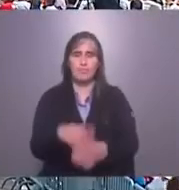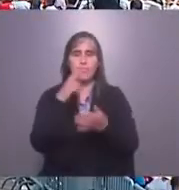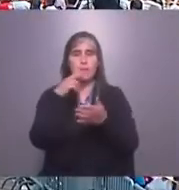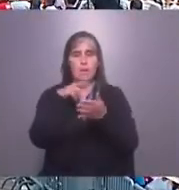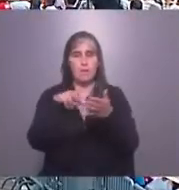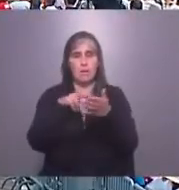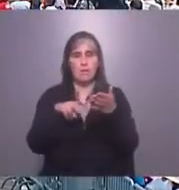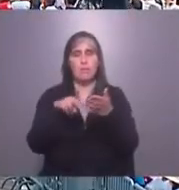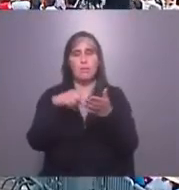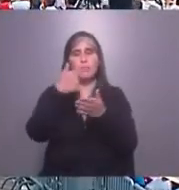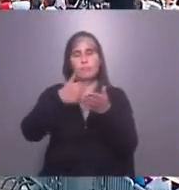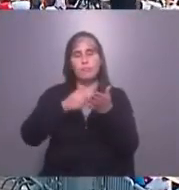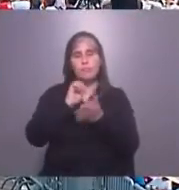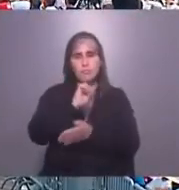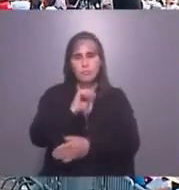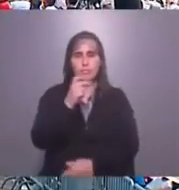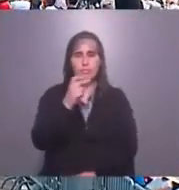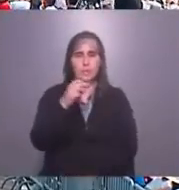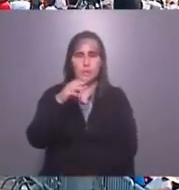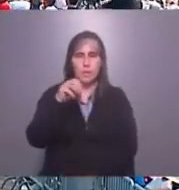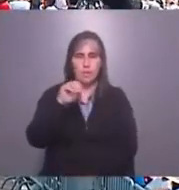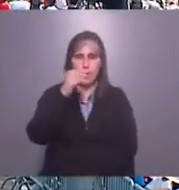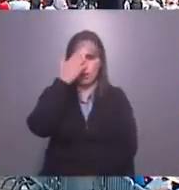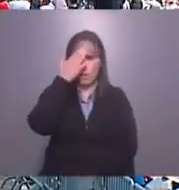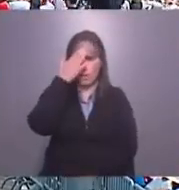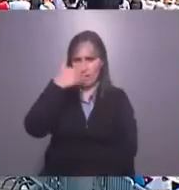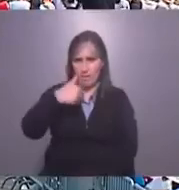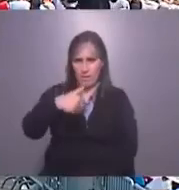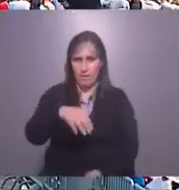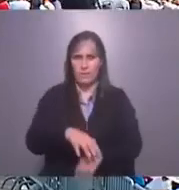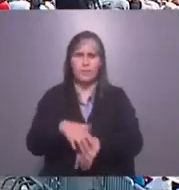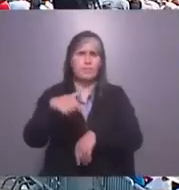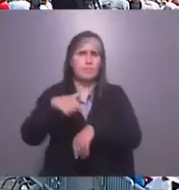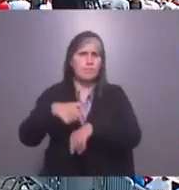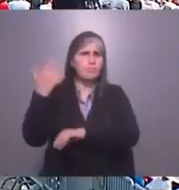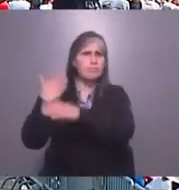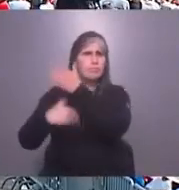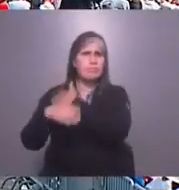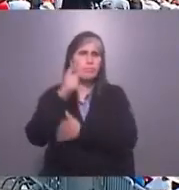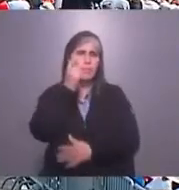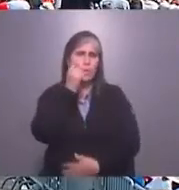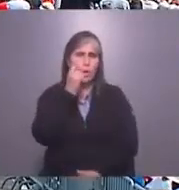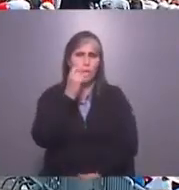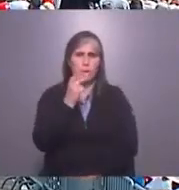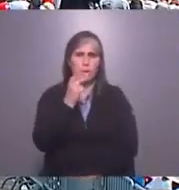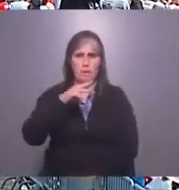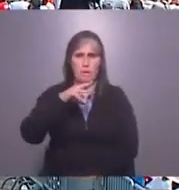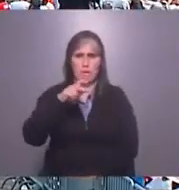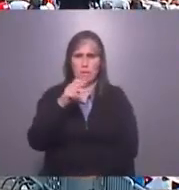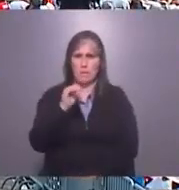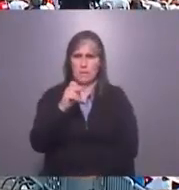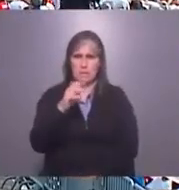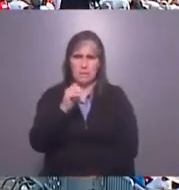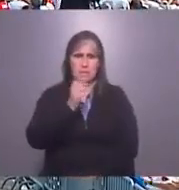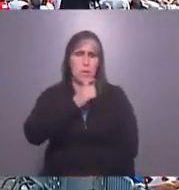Leitura da profecia de Amós. Naqueles dias, Amazias, sacerdote de Betel, disse a